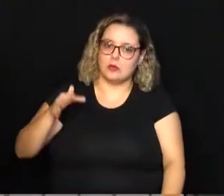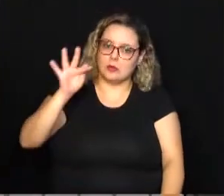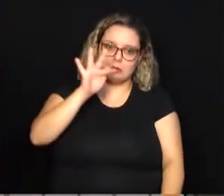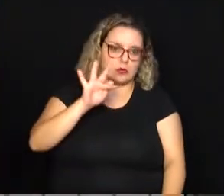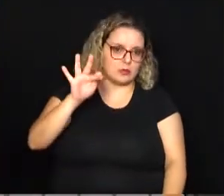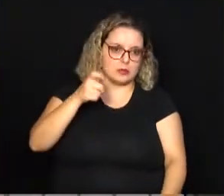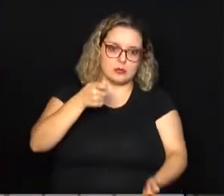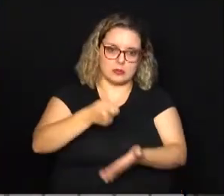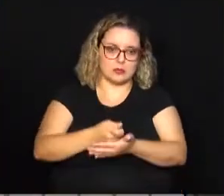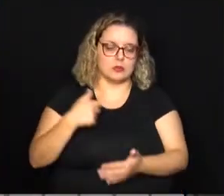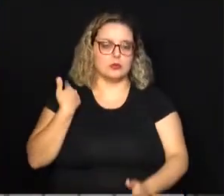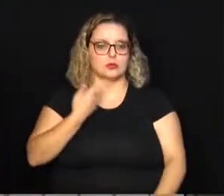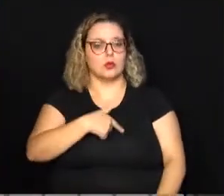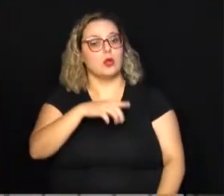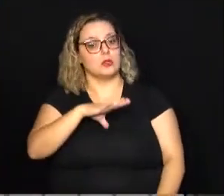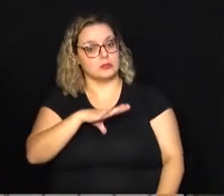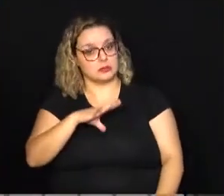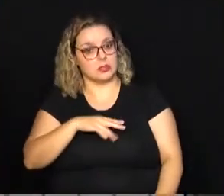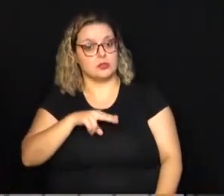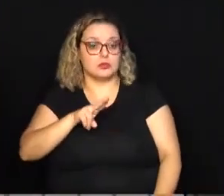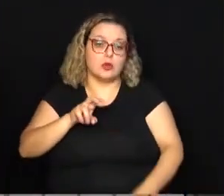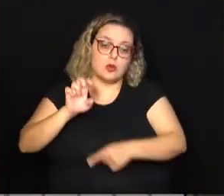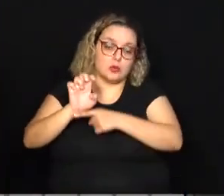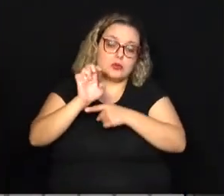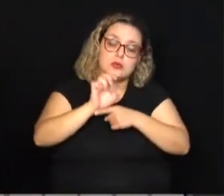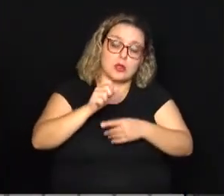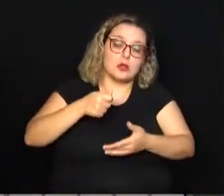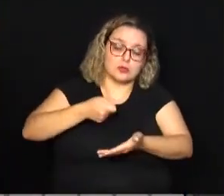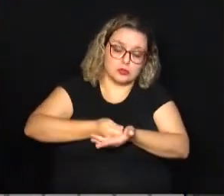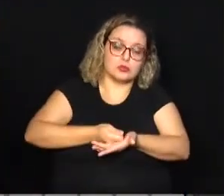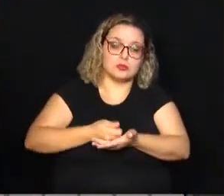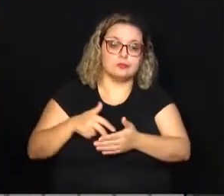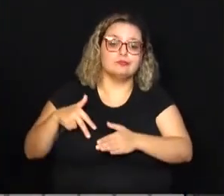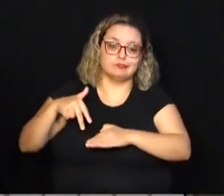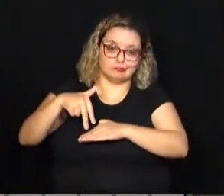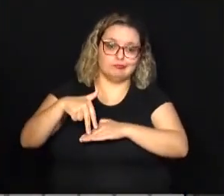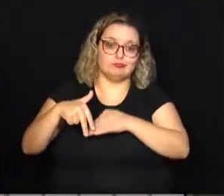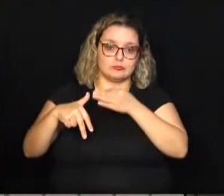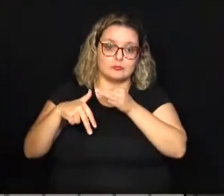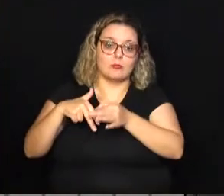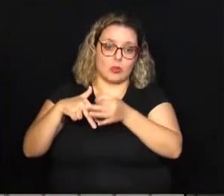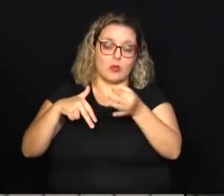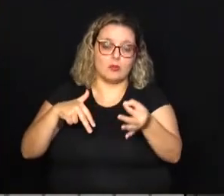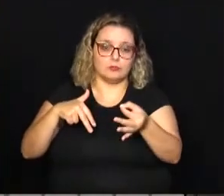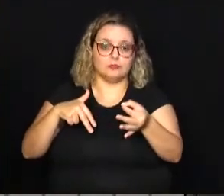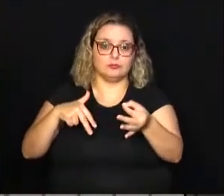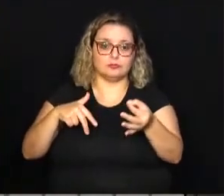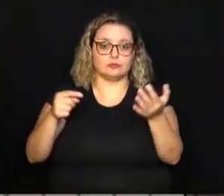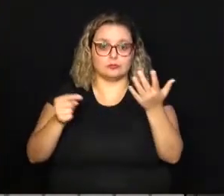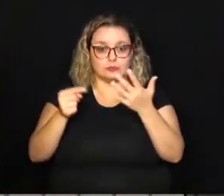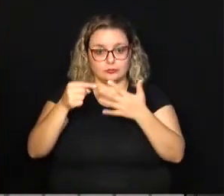nós, município ou estado, nos posicionarmos. Então, nesse quesito, eu acho que nós estamos